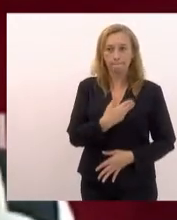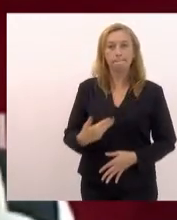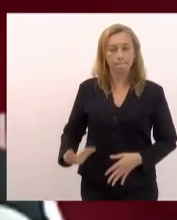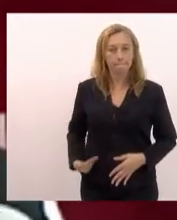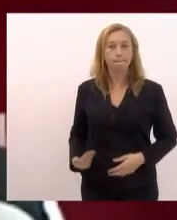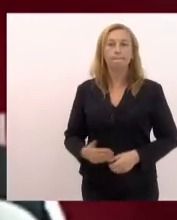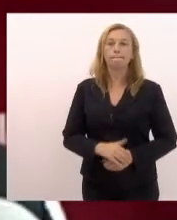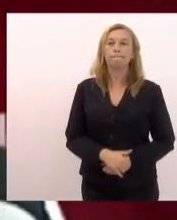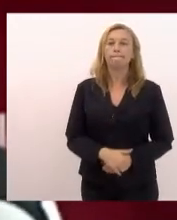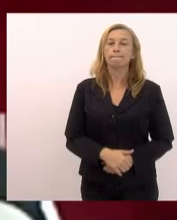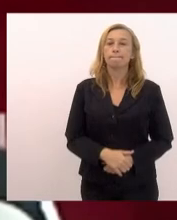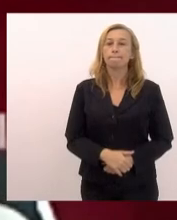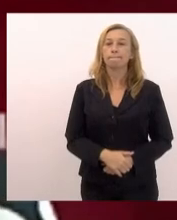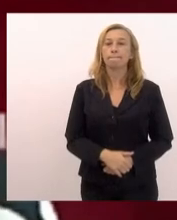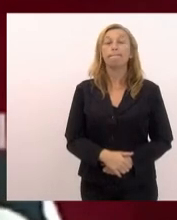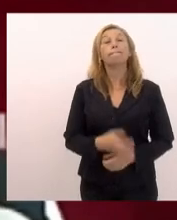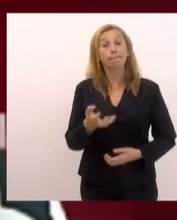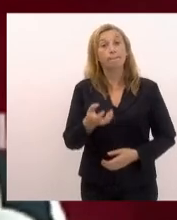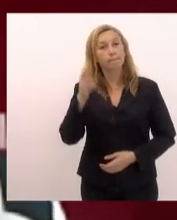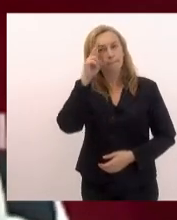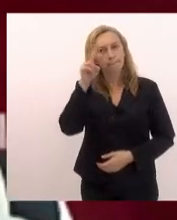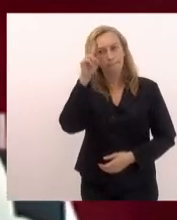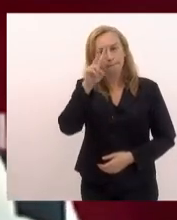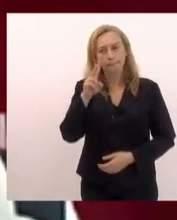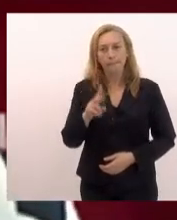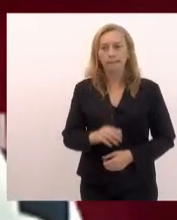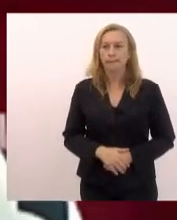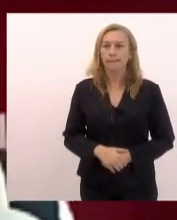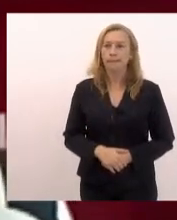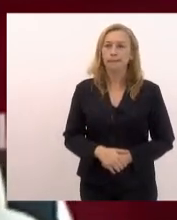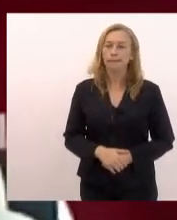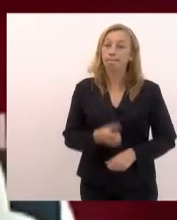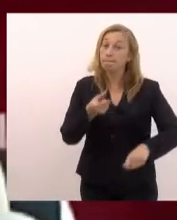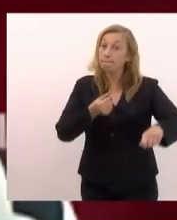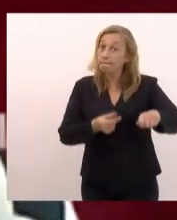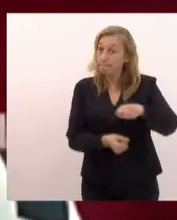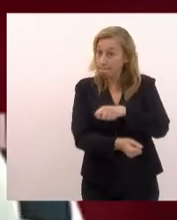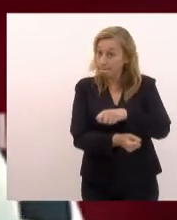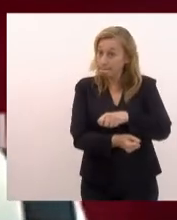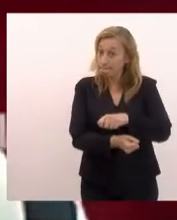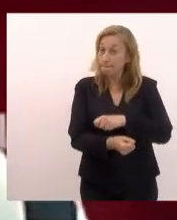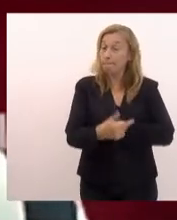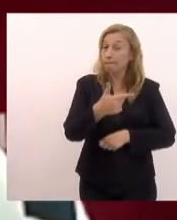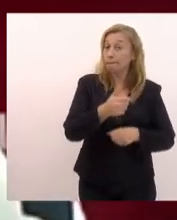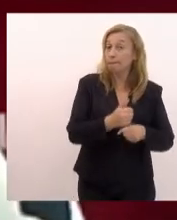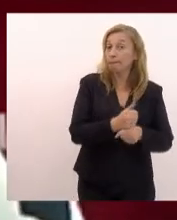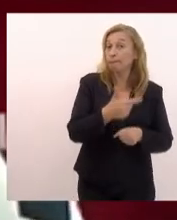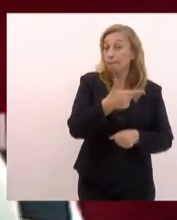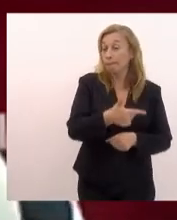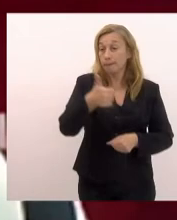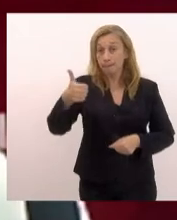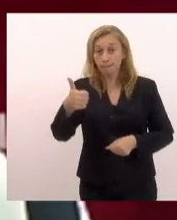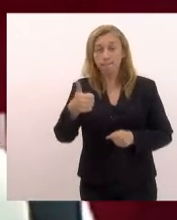líder do governo. E quero lembrar que os índices financeiros, né, de 2021